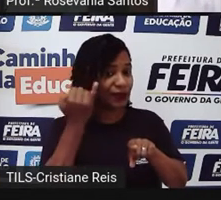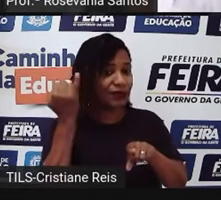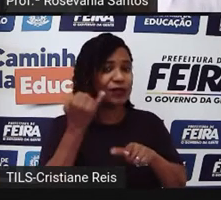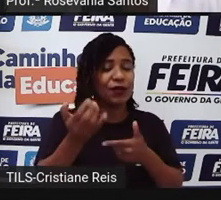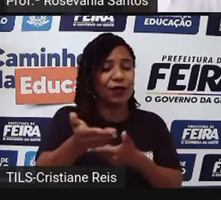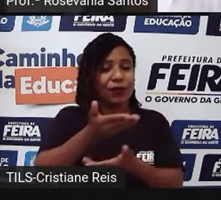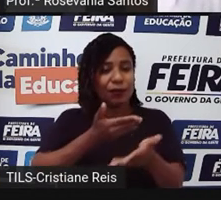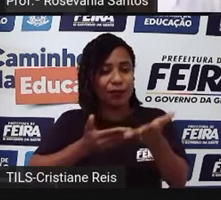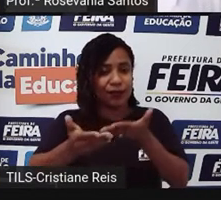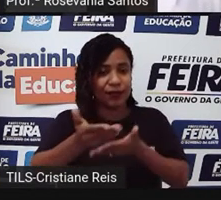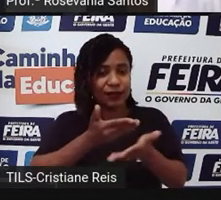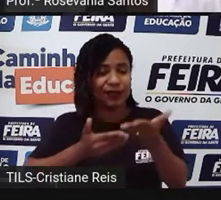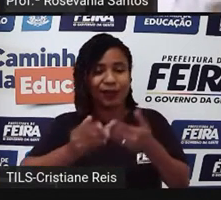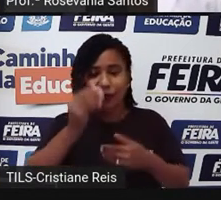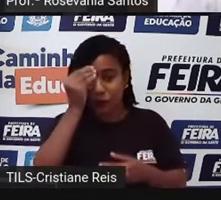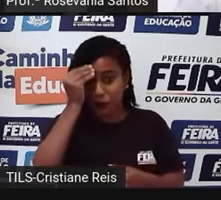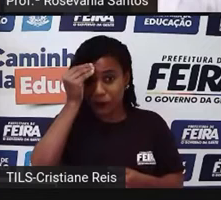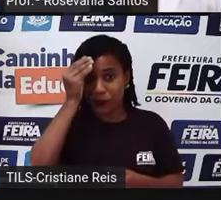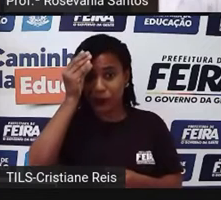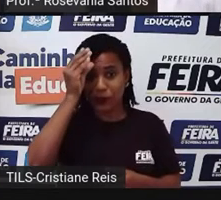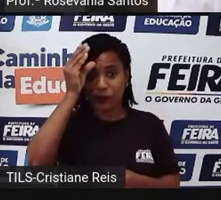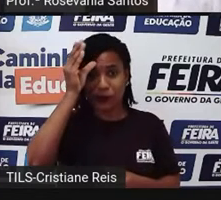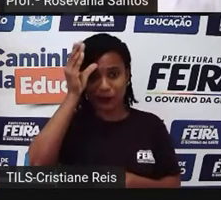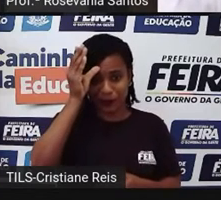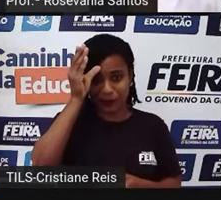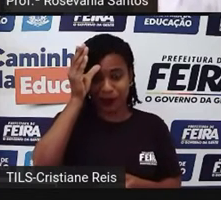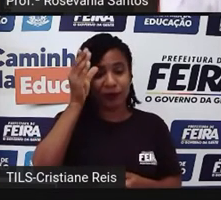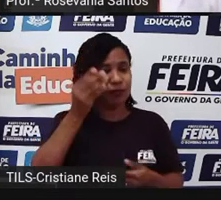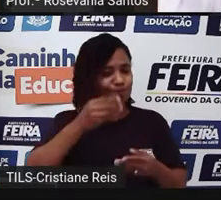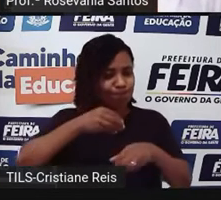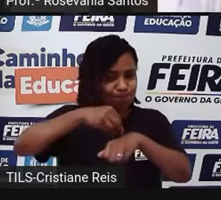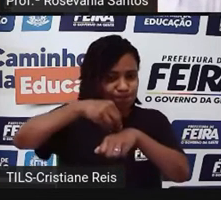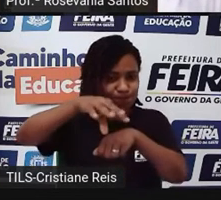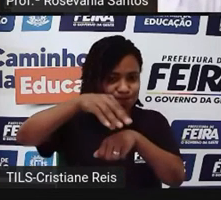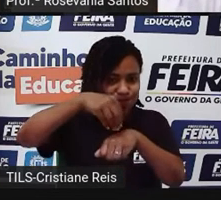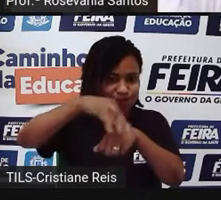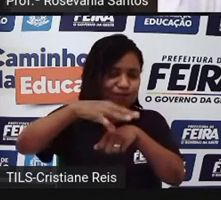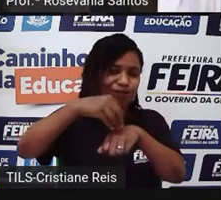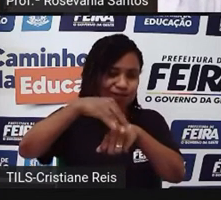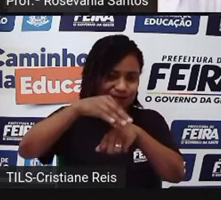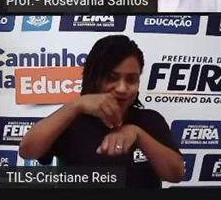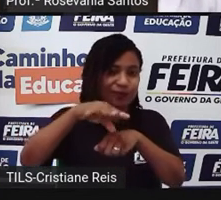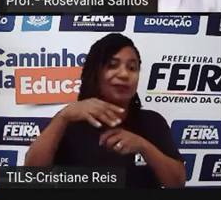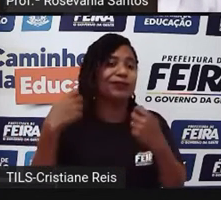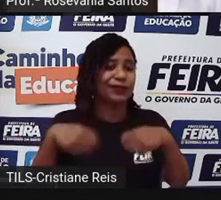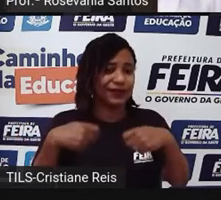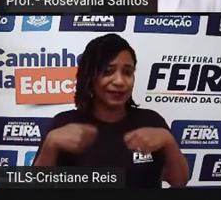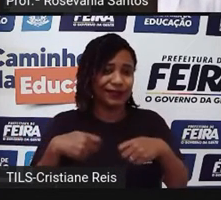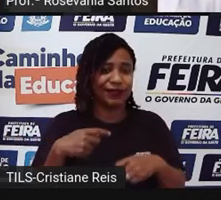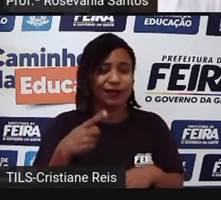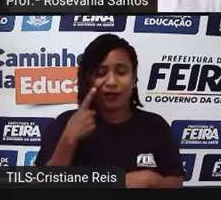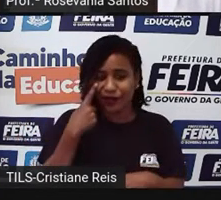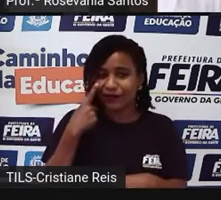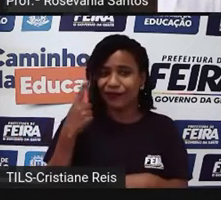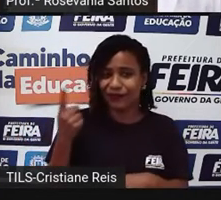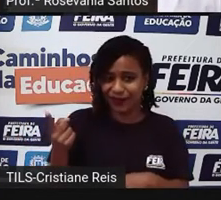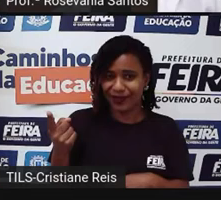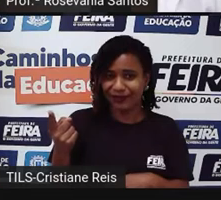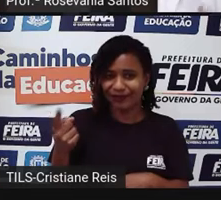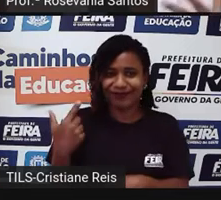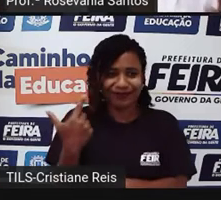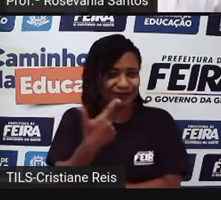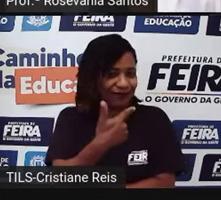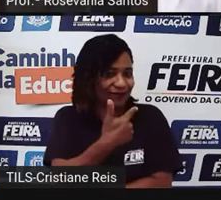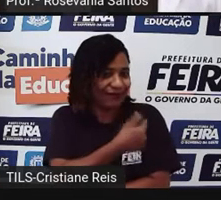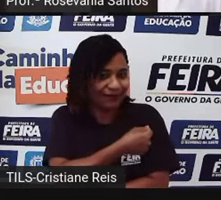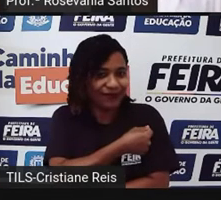desse conhecimento que você tem. Olha o que aconteceu agora, né, com a construção das próprias vacinas, né, que